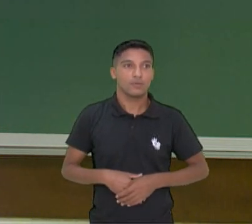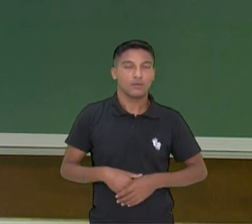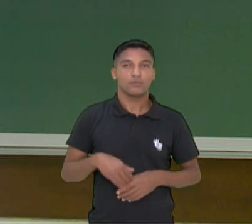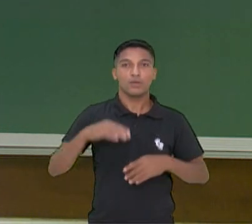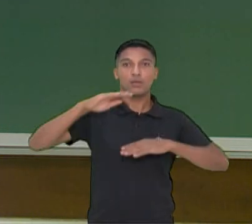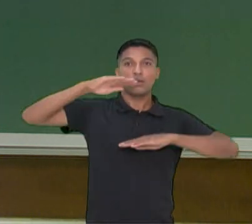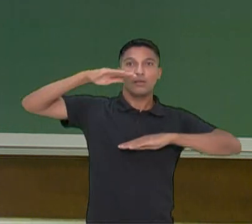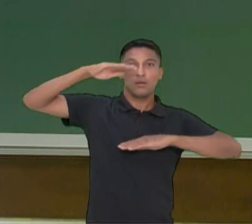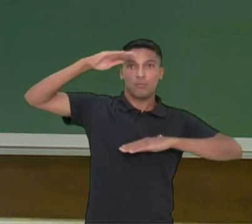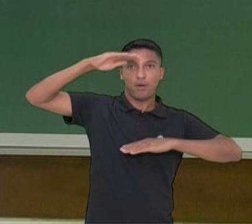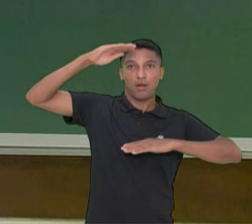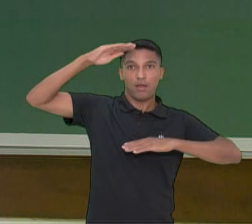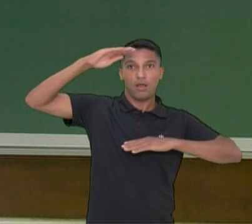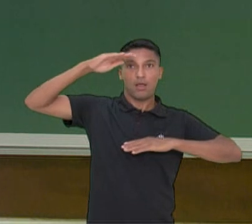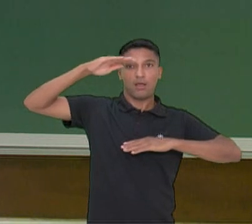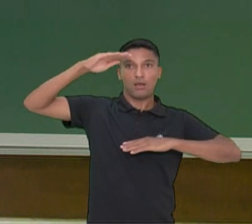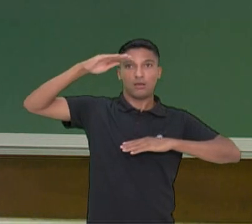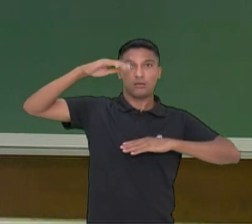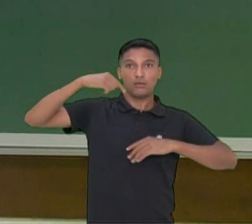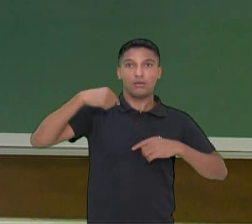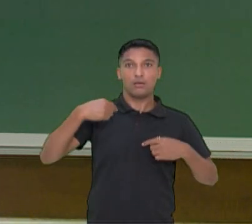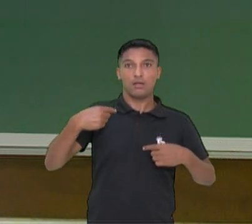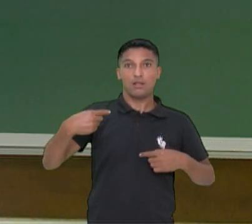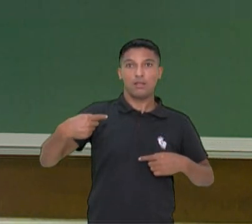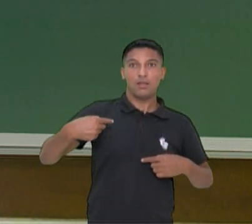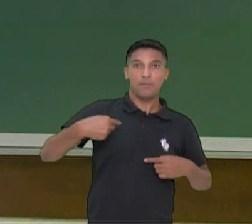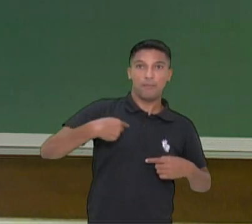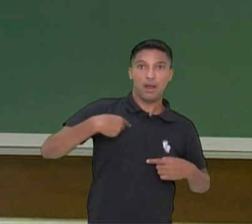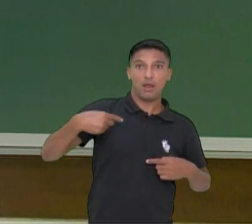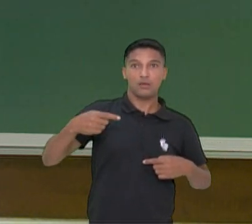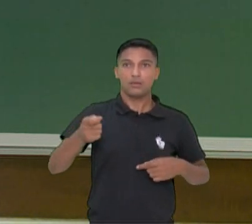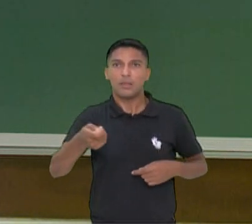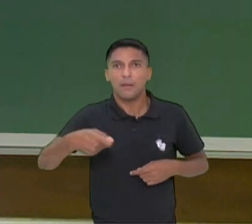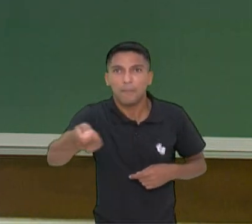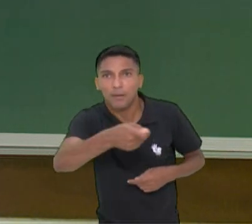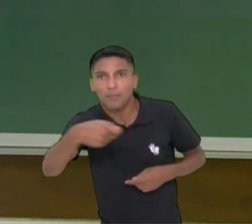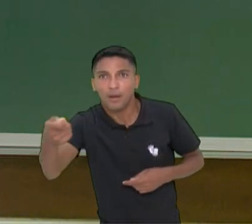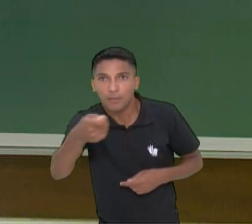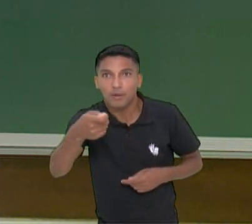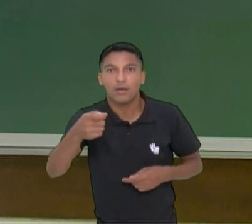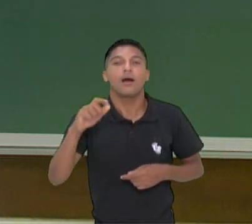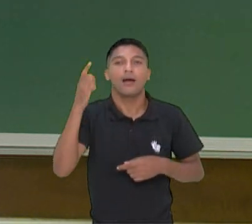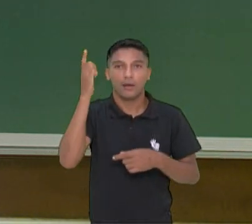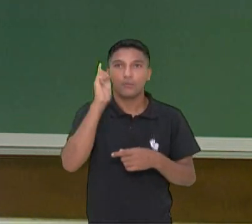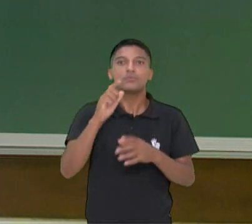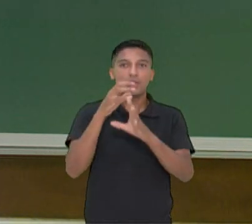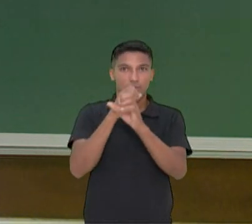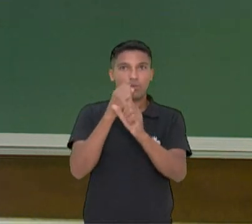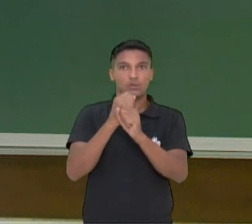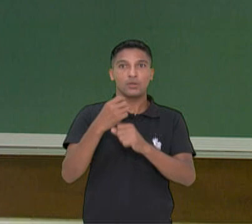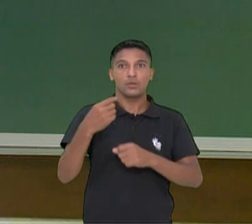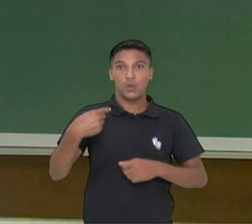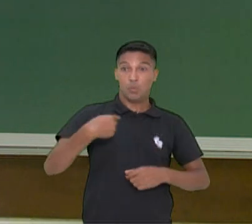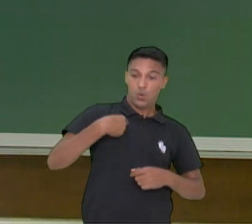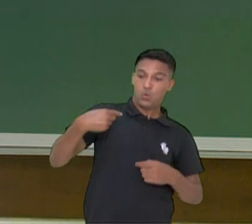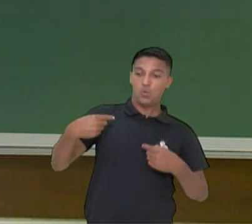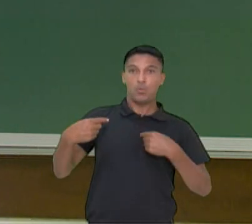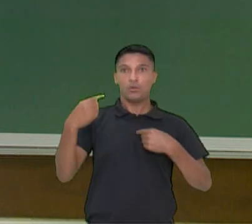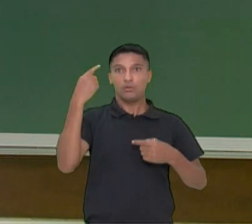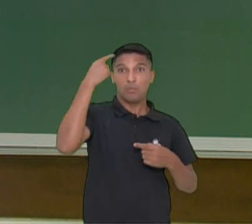né então eu posso atacar o tronco os braços EA cabeça eu vou marcar pontos e no florete